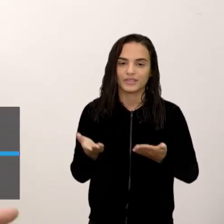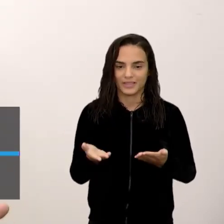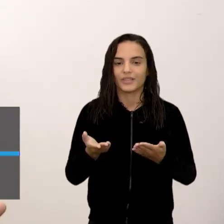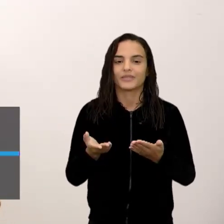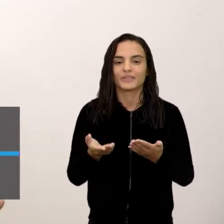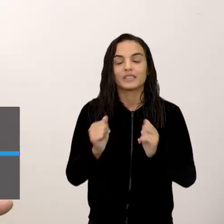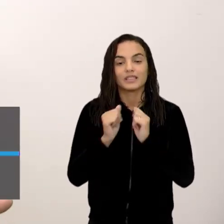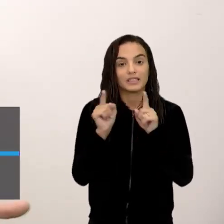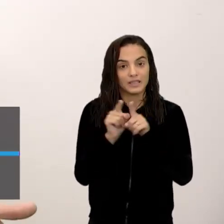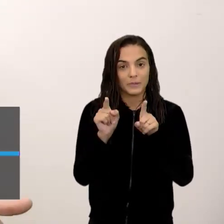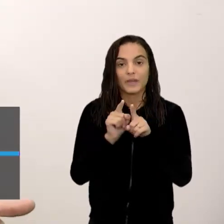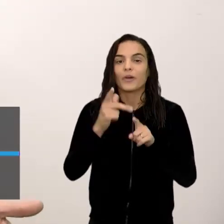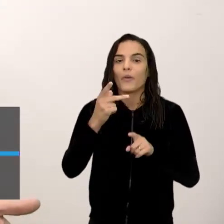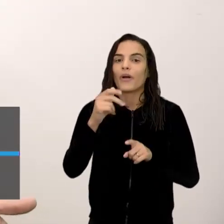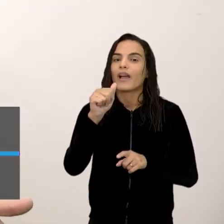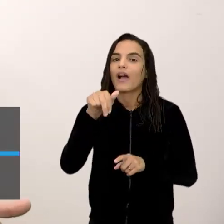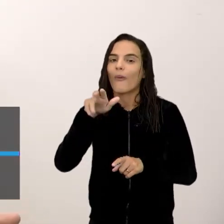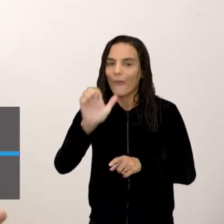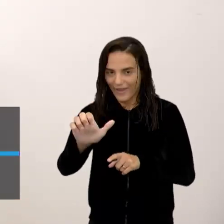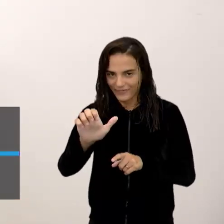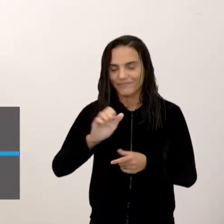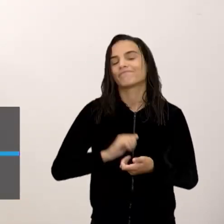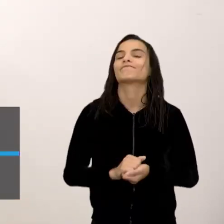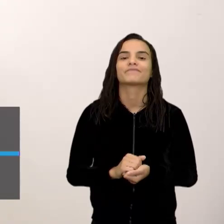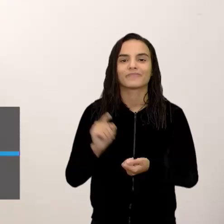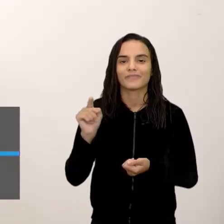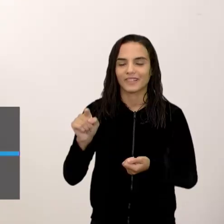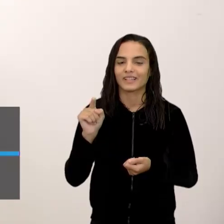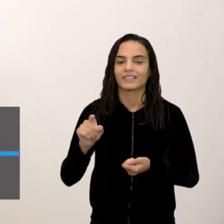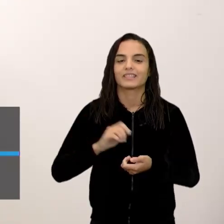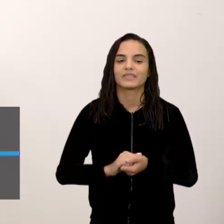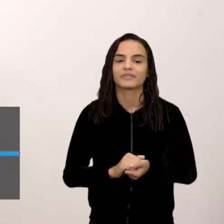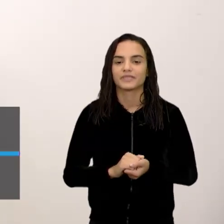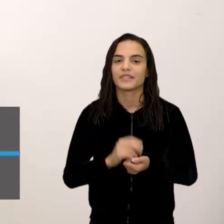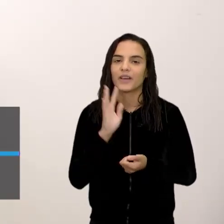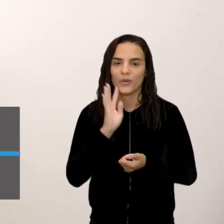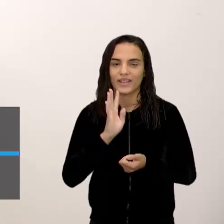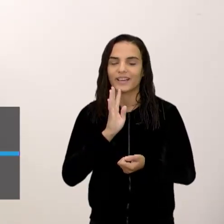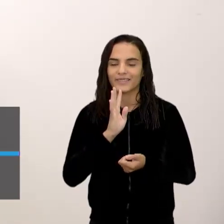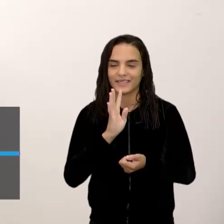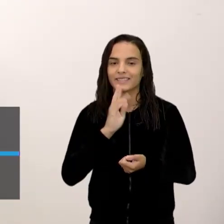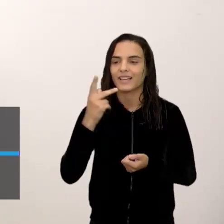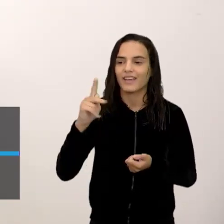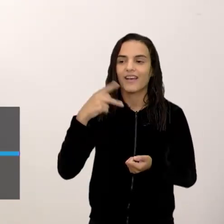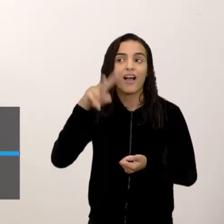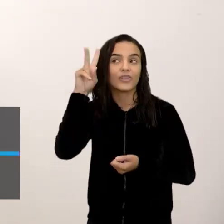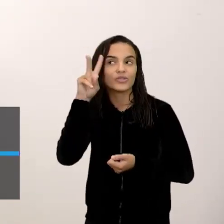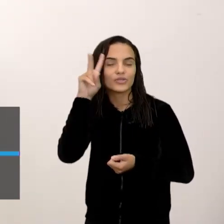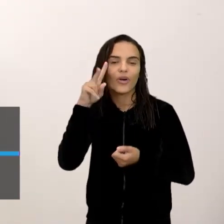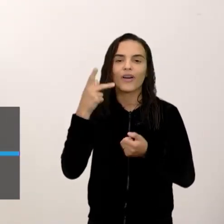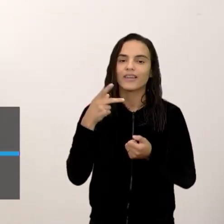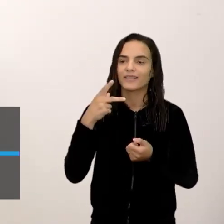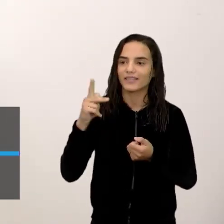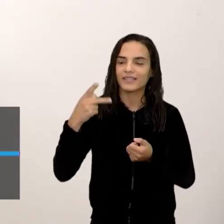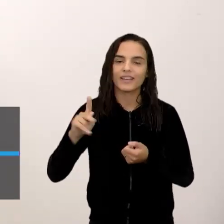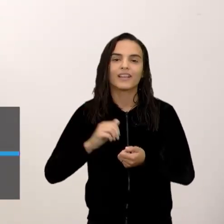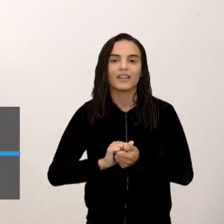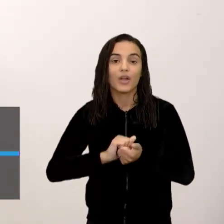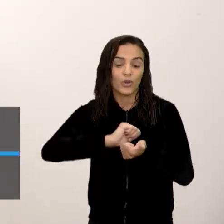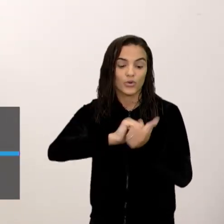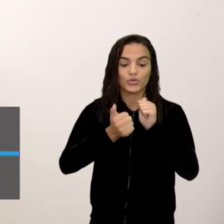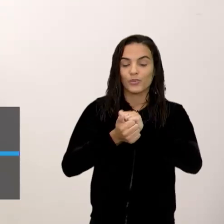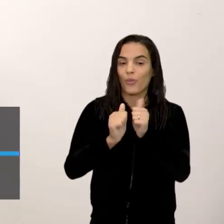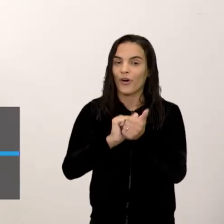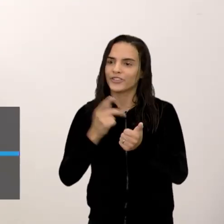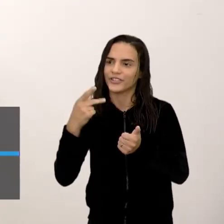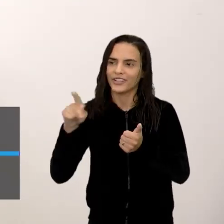o Cauê, gente, desculpa, esqueci de falar do Cauê, que é um jogador de rugby que vocês vão conhecer a história dele e o esporte que ele pratica